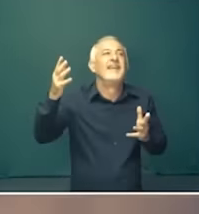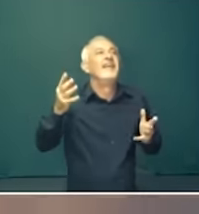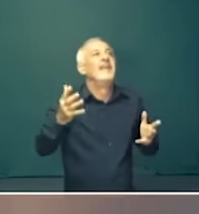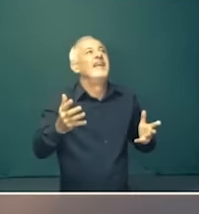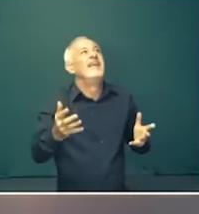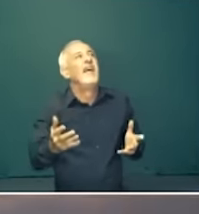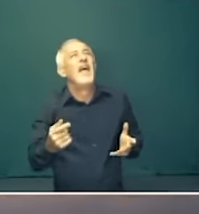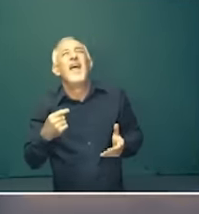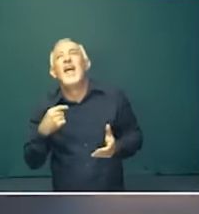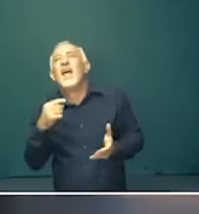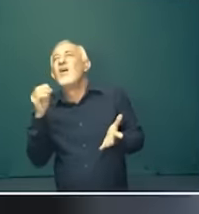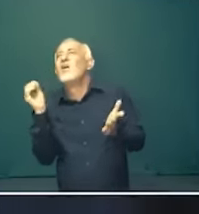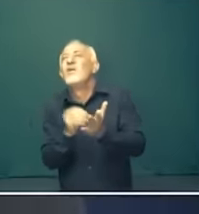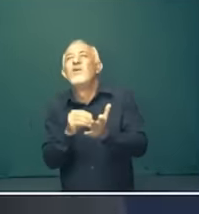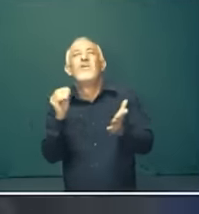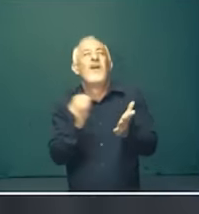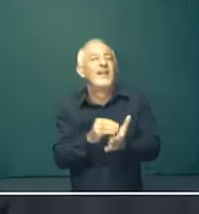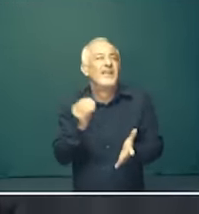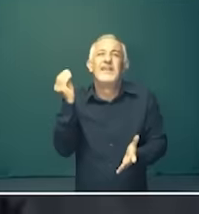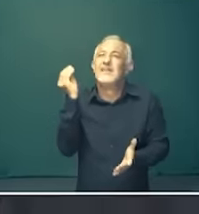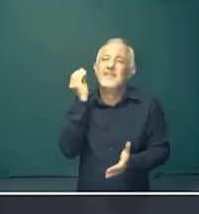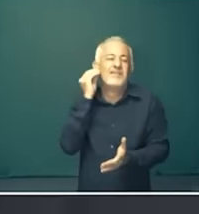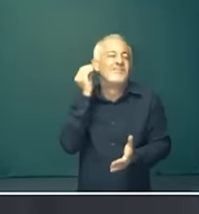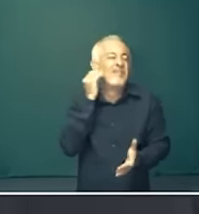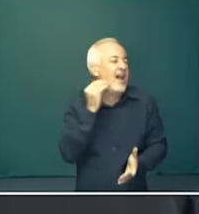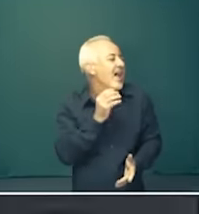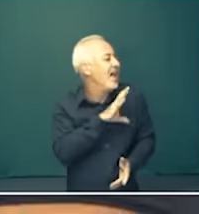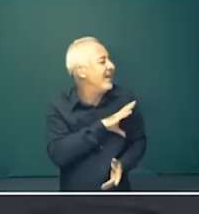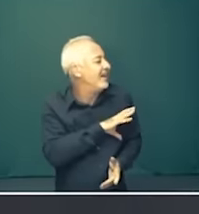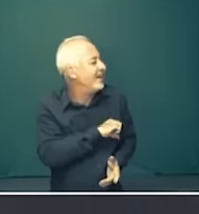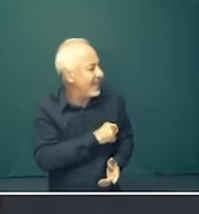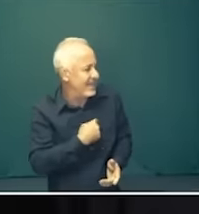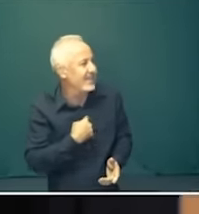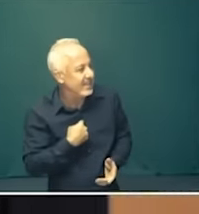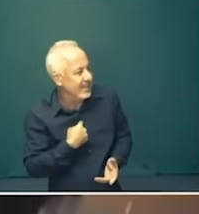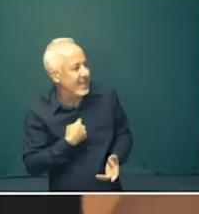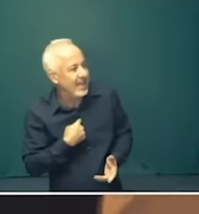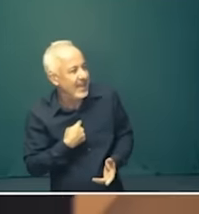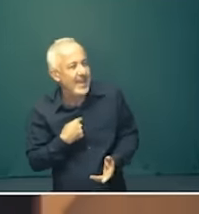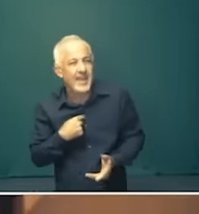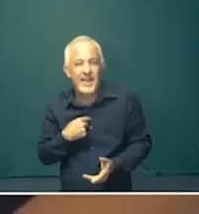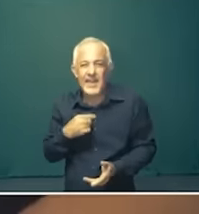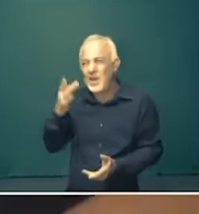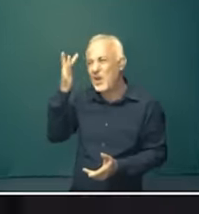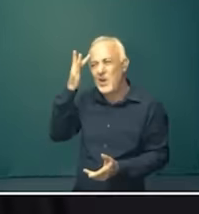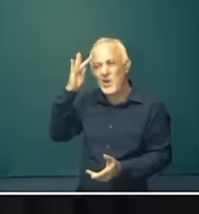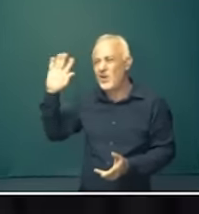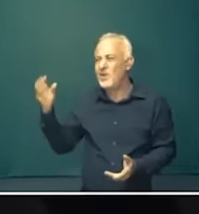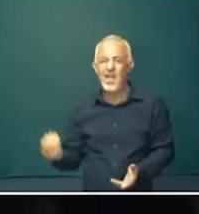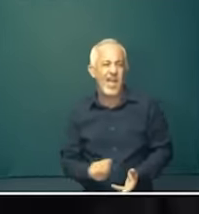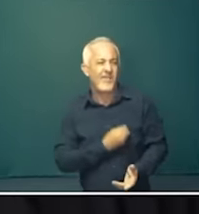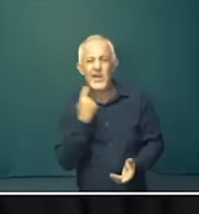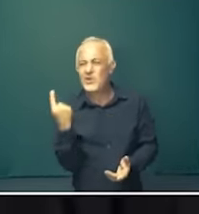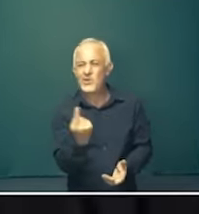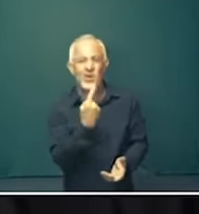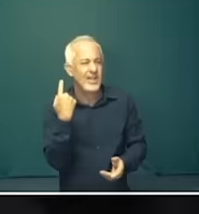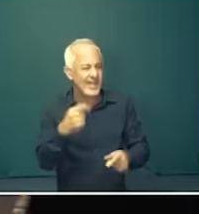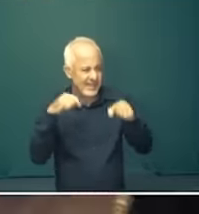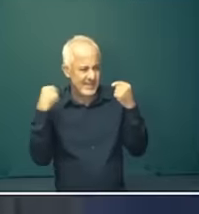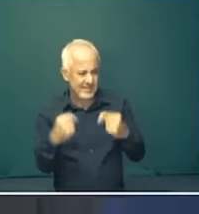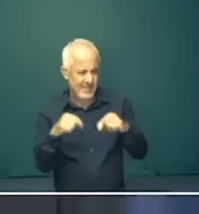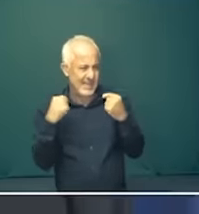entender que sou cego perante o amor. Já não sei viver